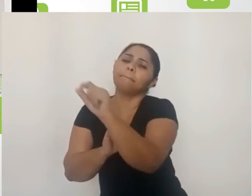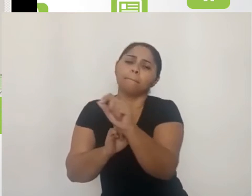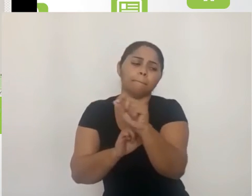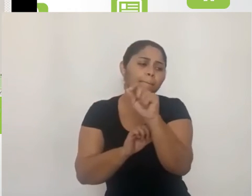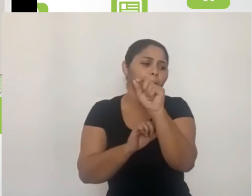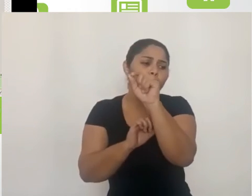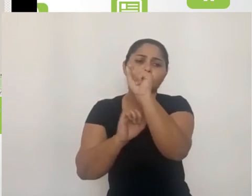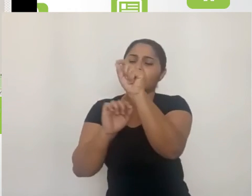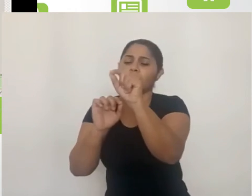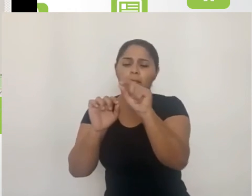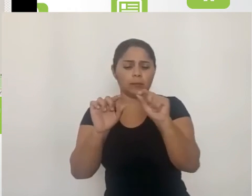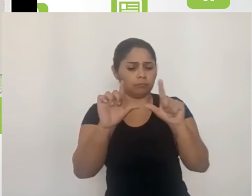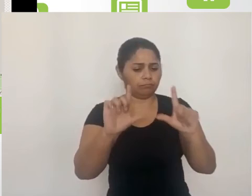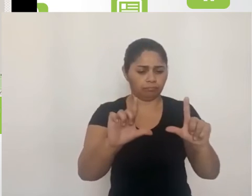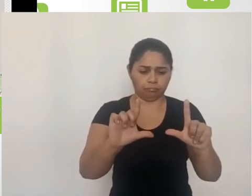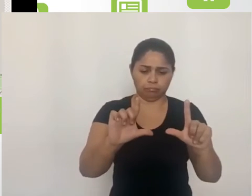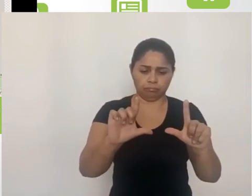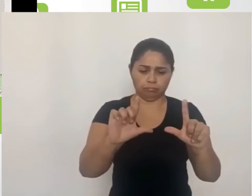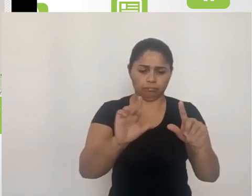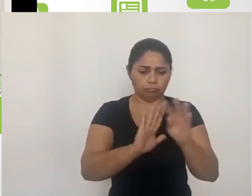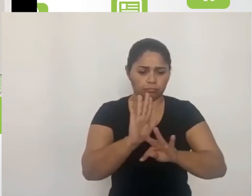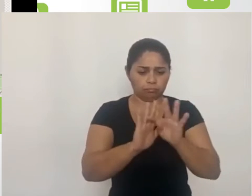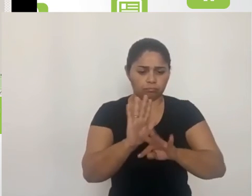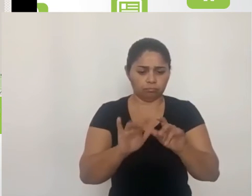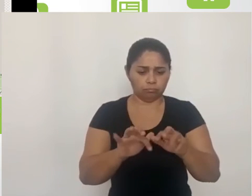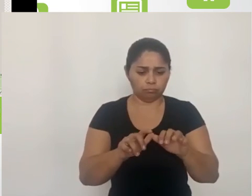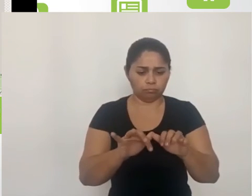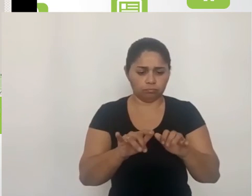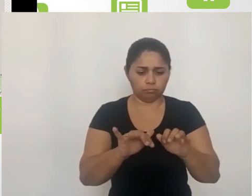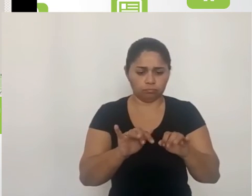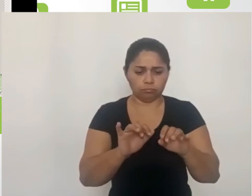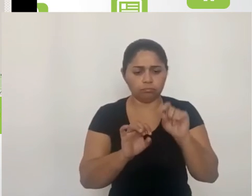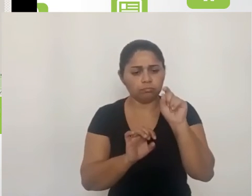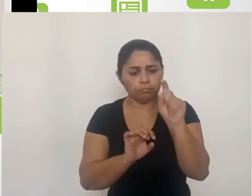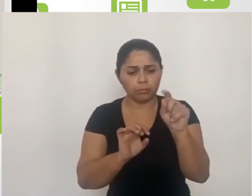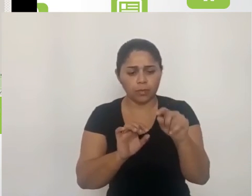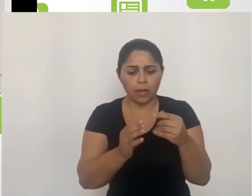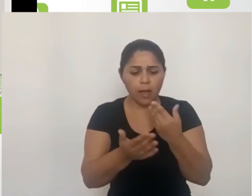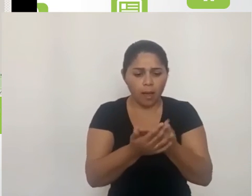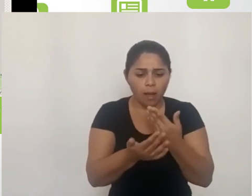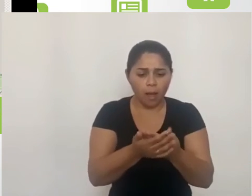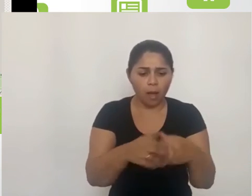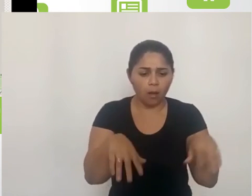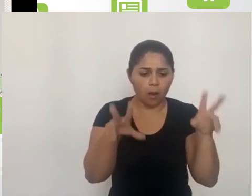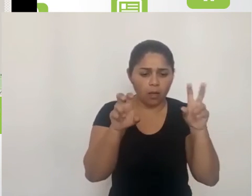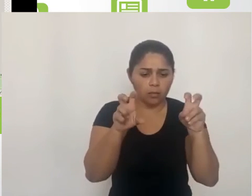letra A. Escrevo um texto, aula sobre GIMP.